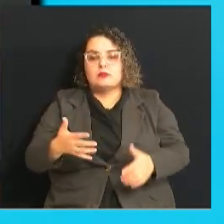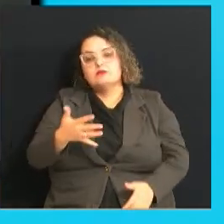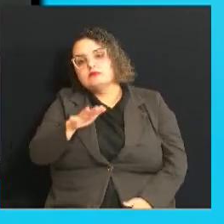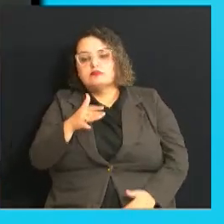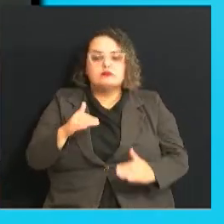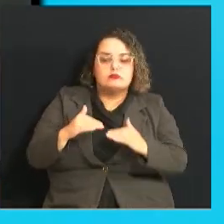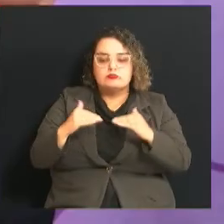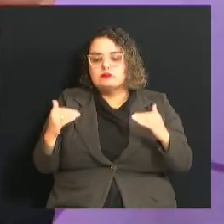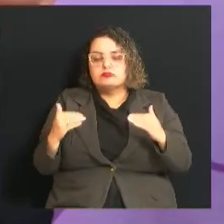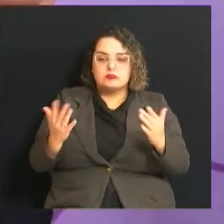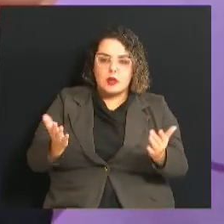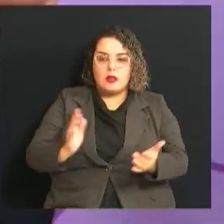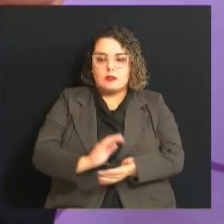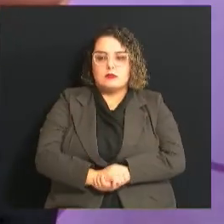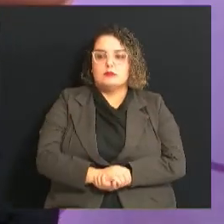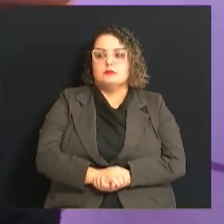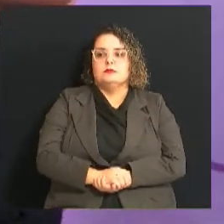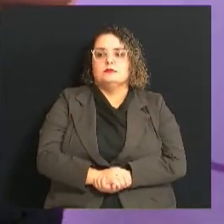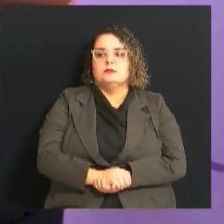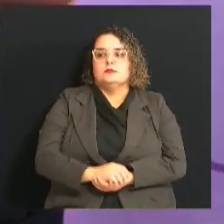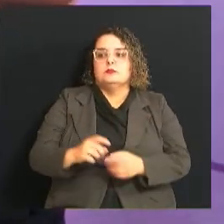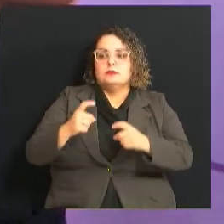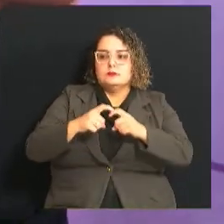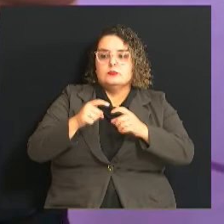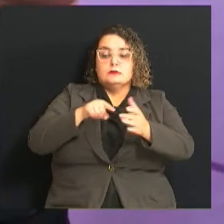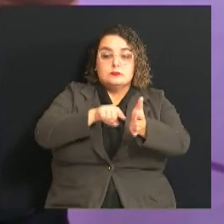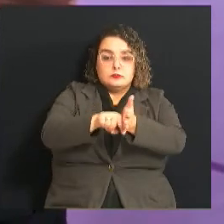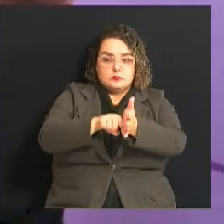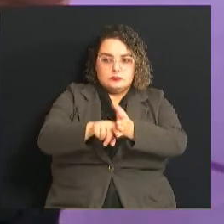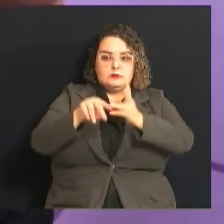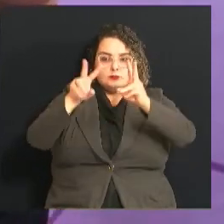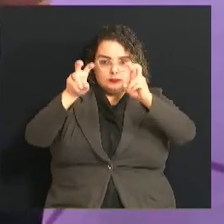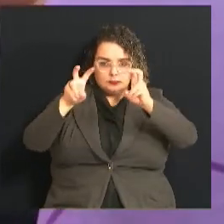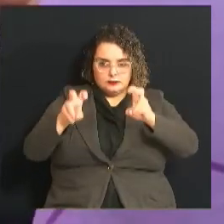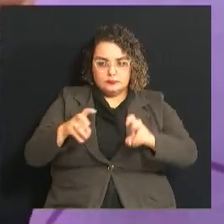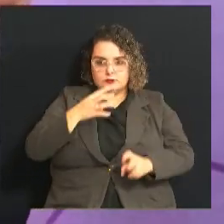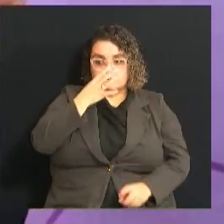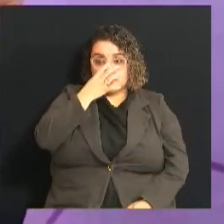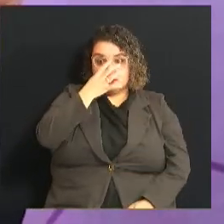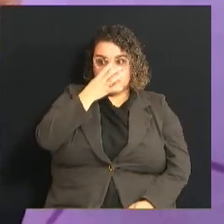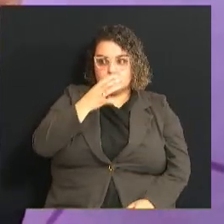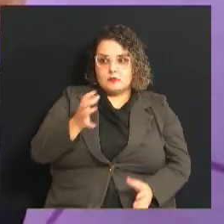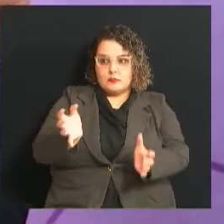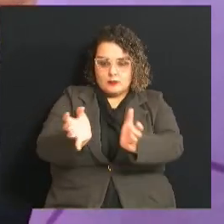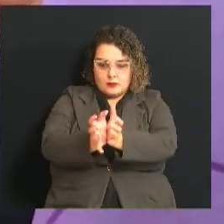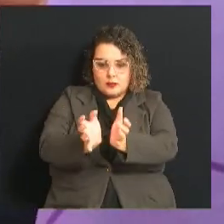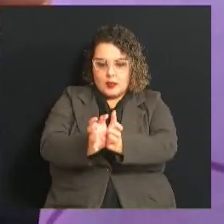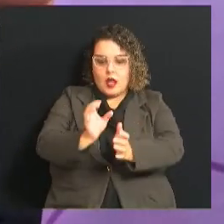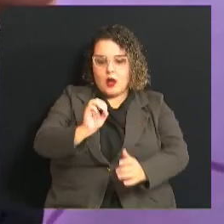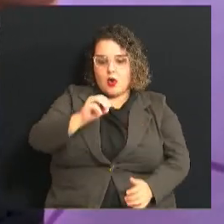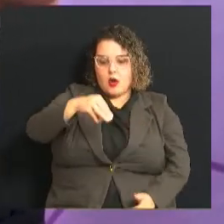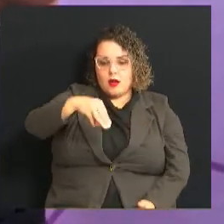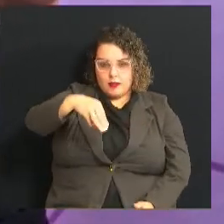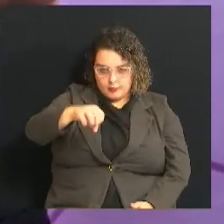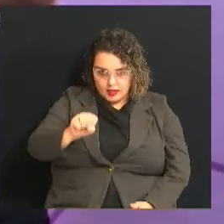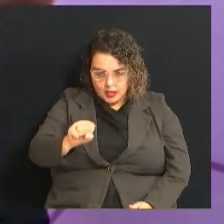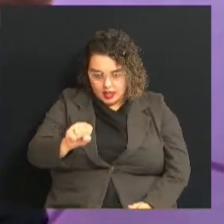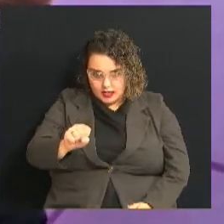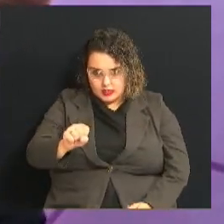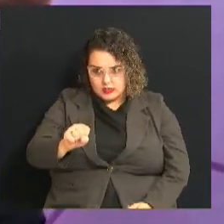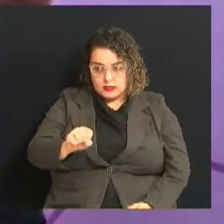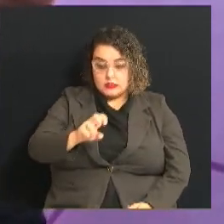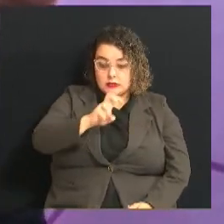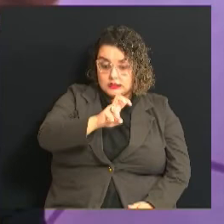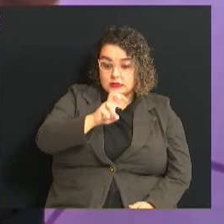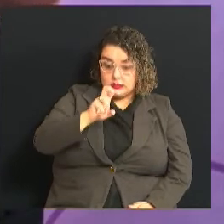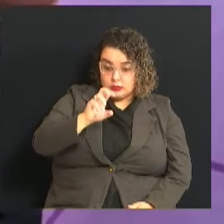estáveis. Doutora, pesquisando sobre o tema, segundo a Organização Mundial de Saúde, 55 milhões